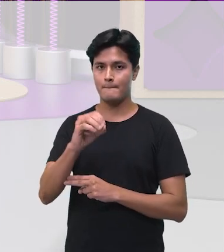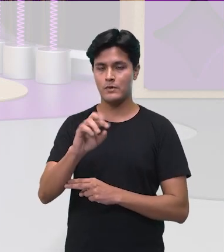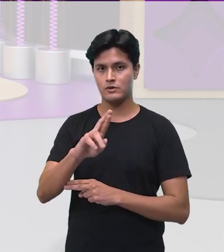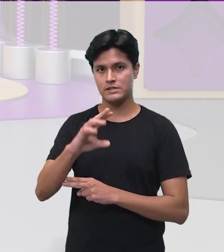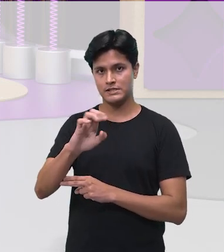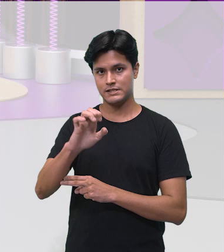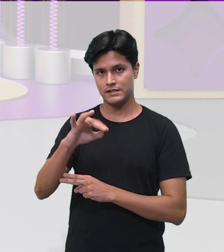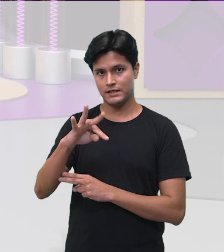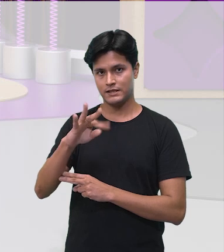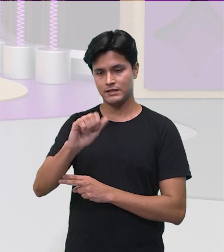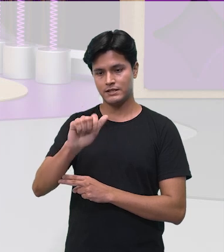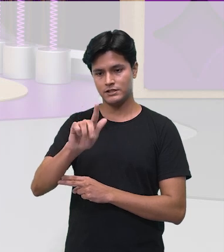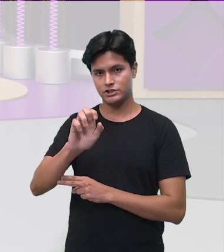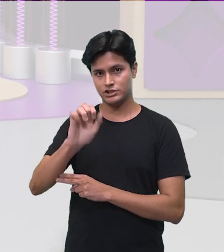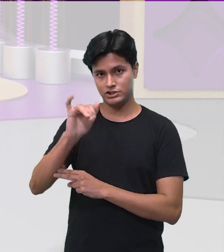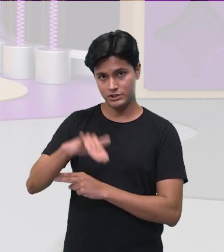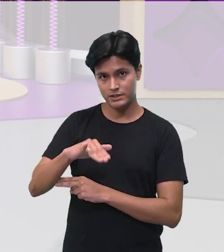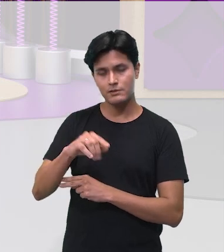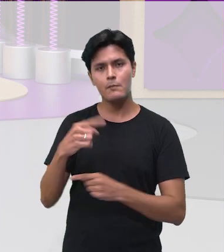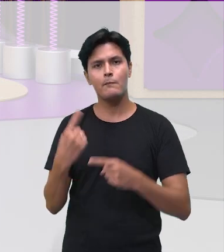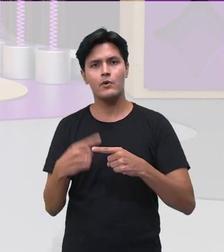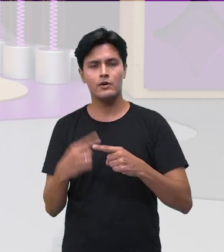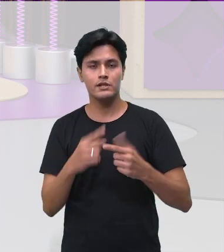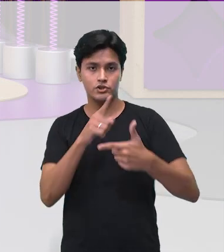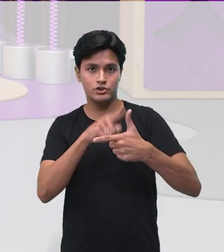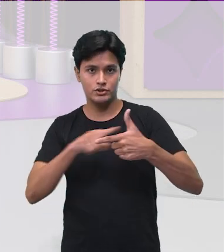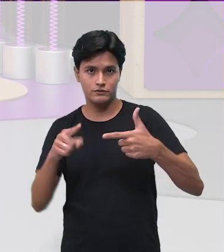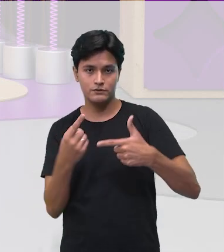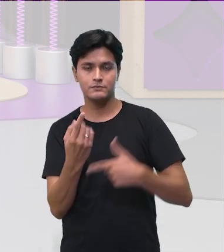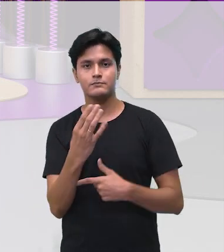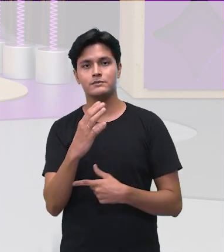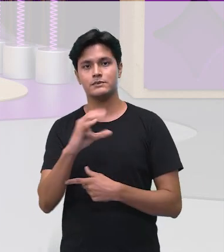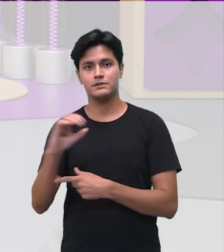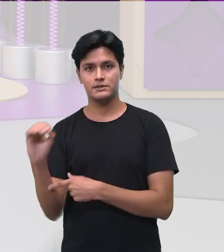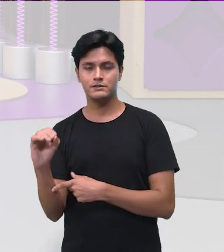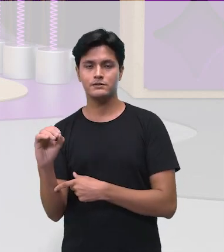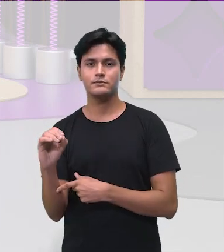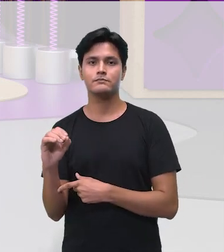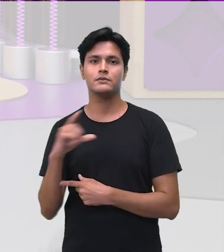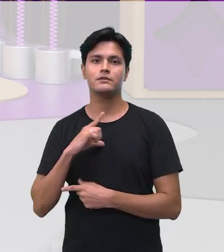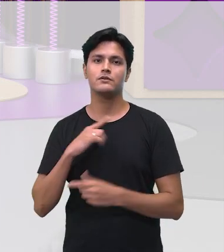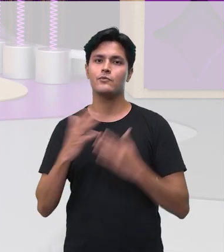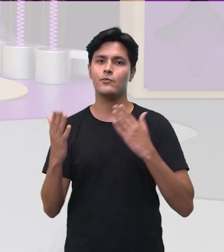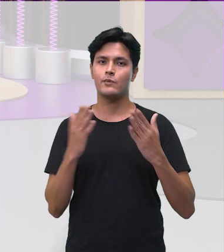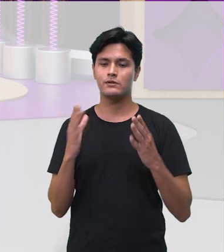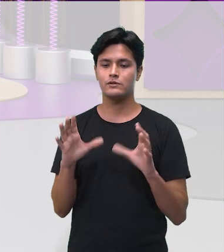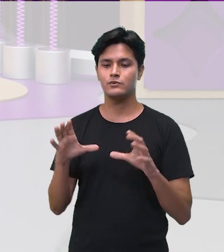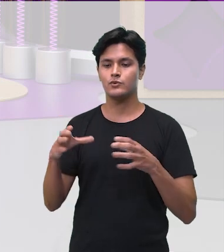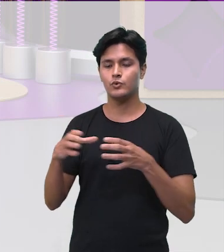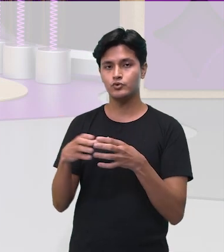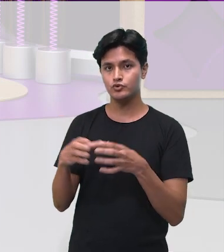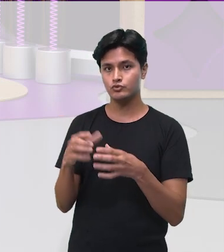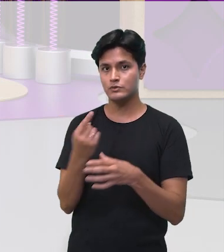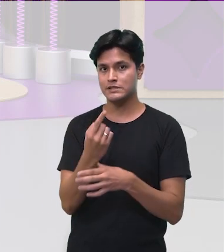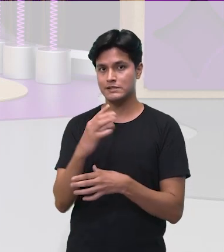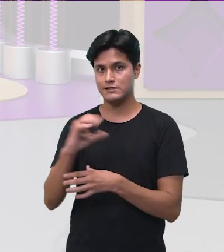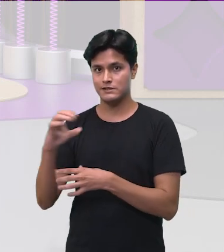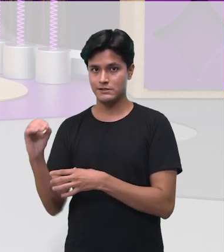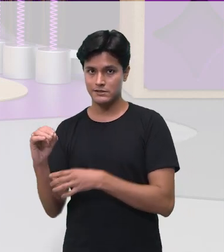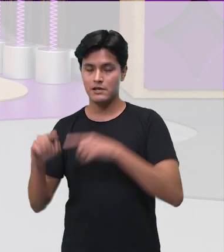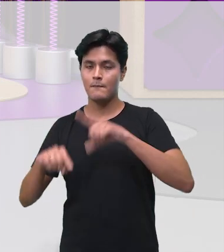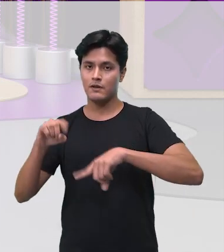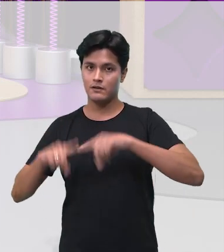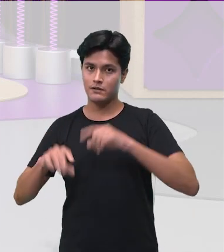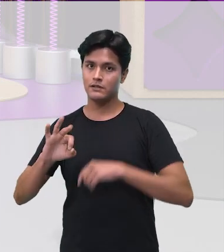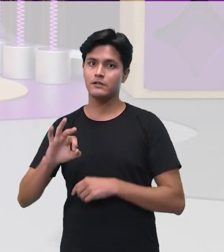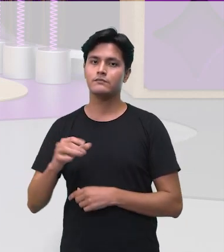divisão por 100. É uma comparação a um conjunto, a cada 100 elementos. E existem várias formas de